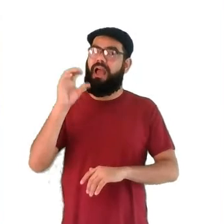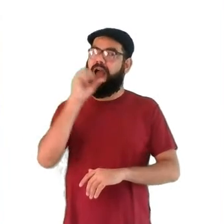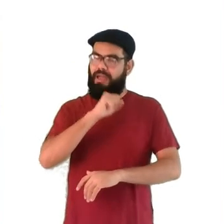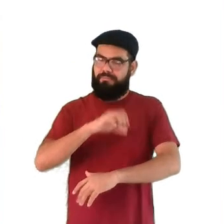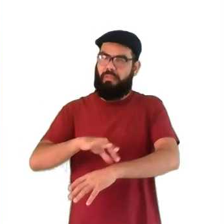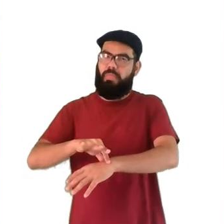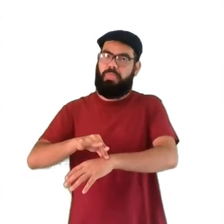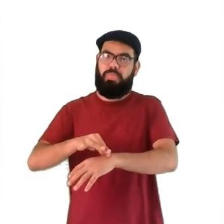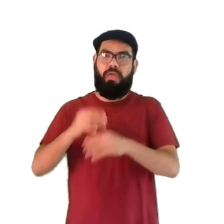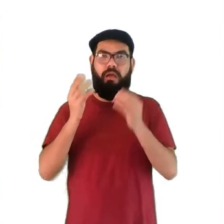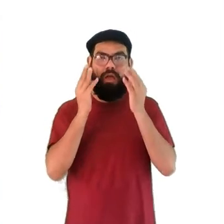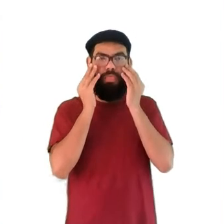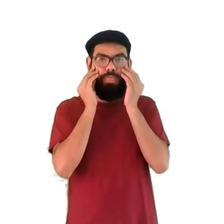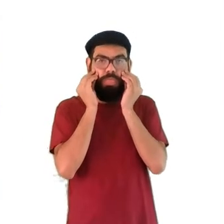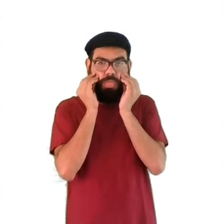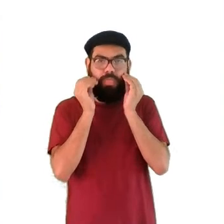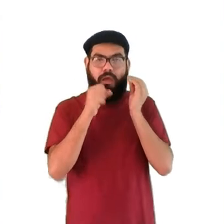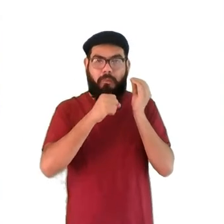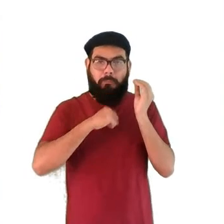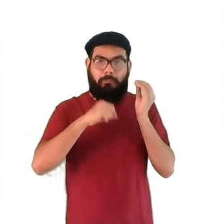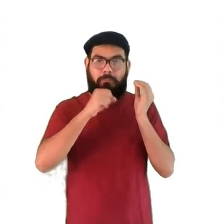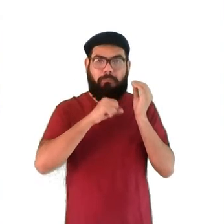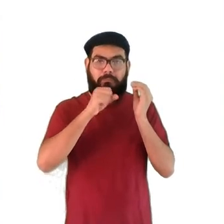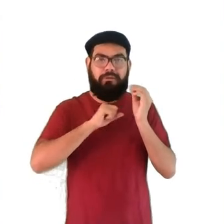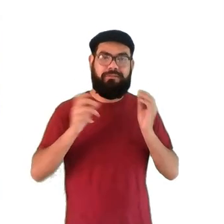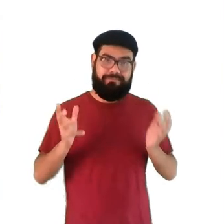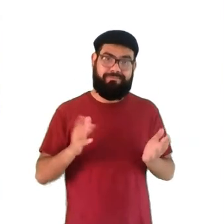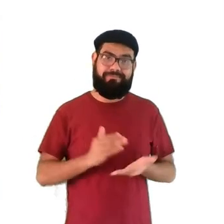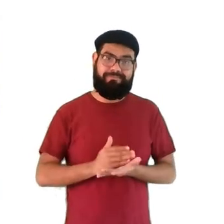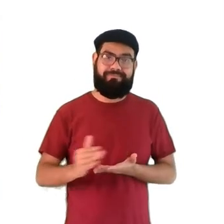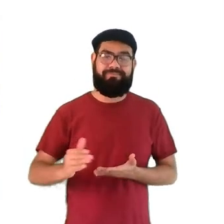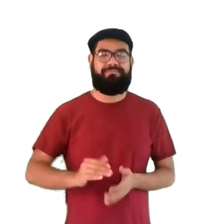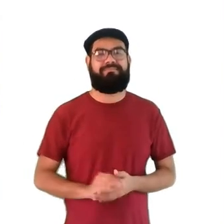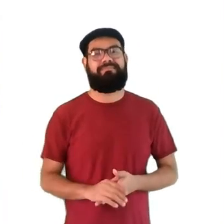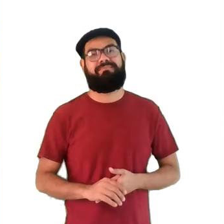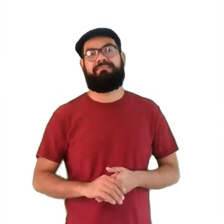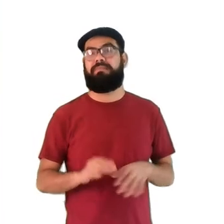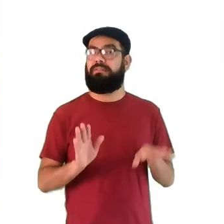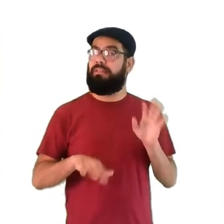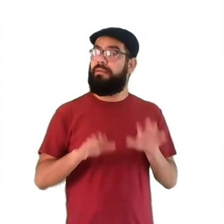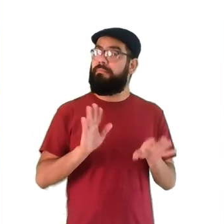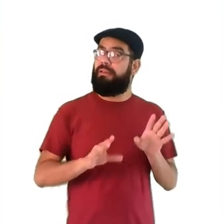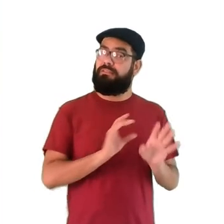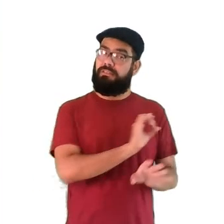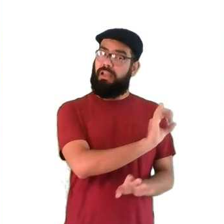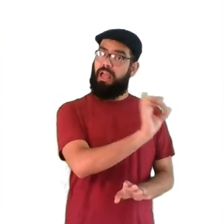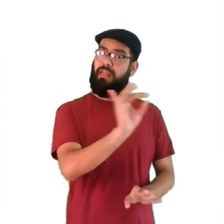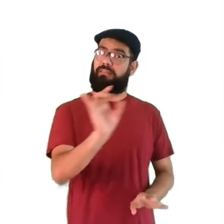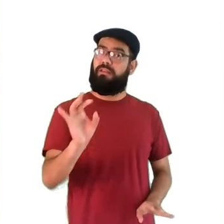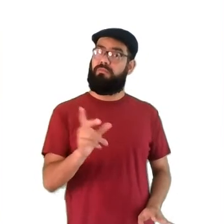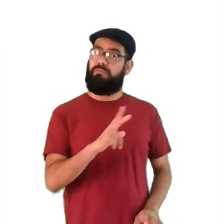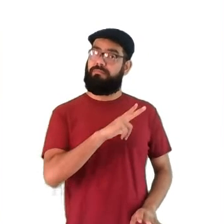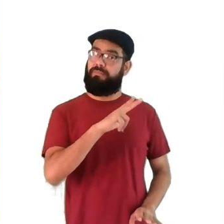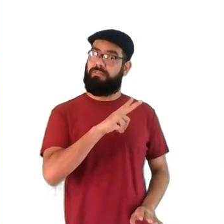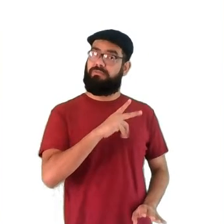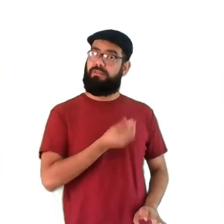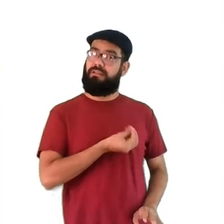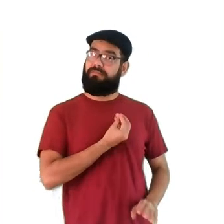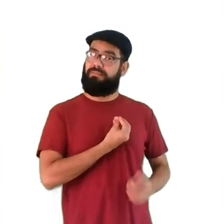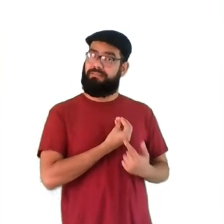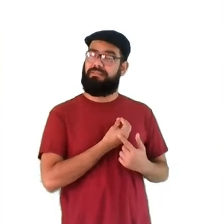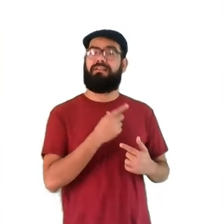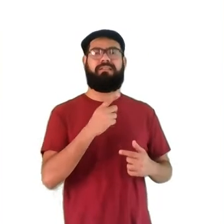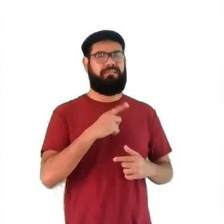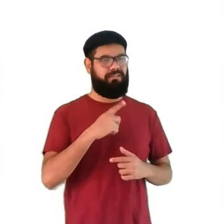está aí no texto, dependendo do estilo de vida. A gente sabe que hoje tem muitos idosos que eles são mais ativos do